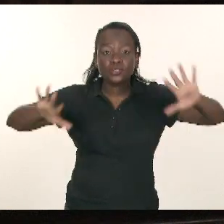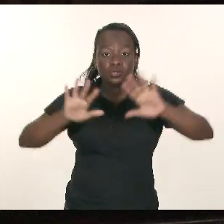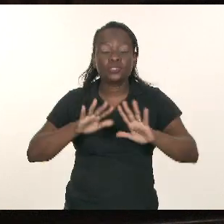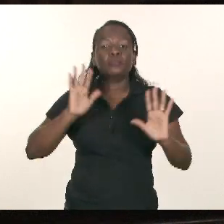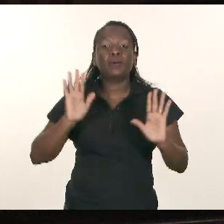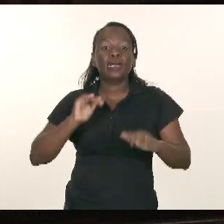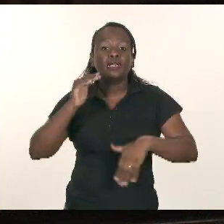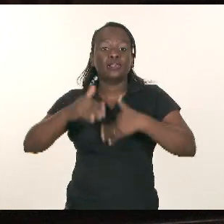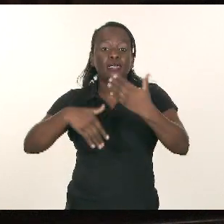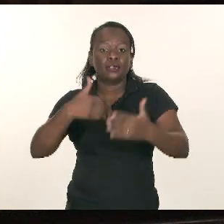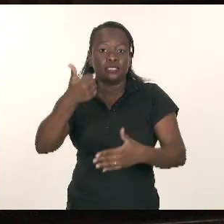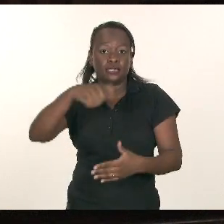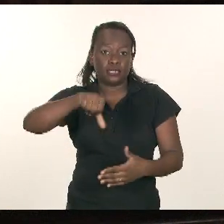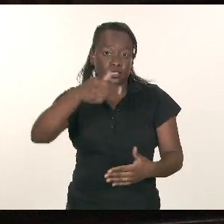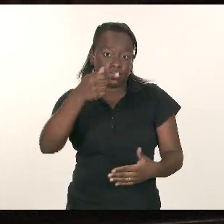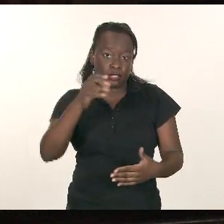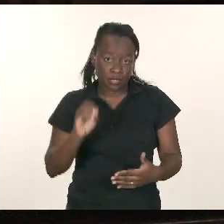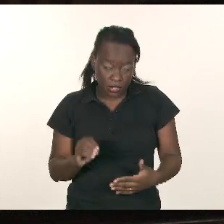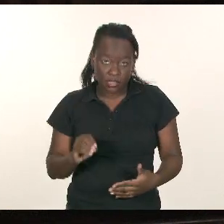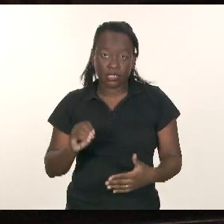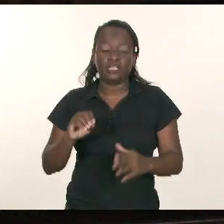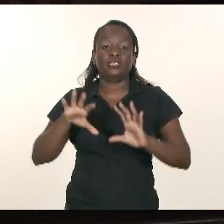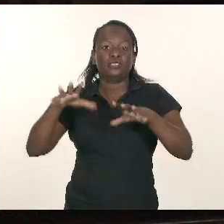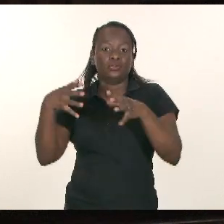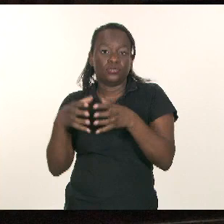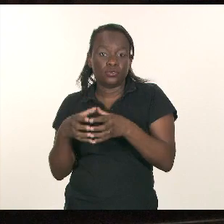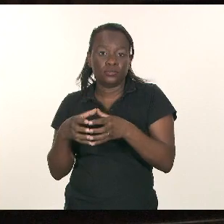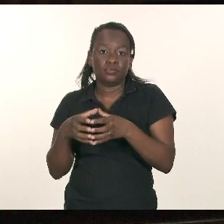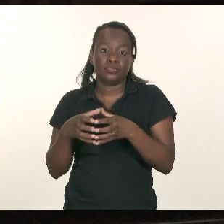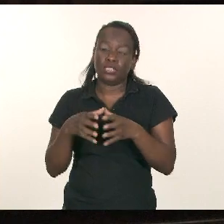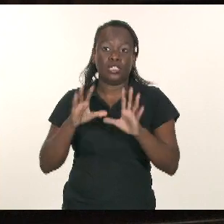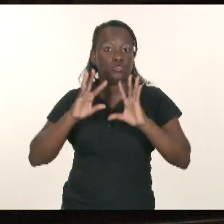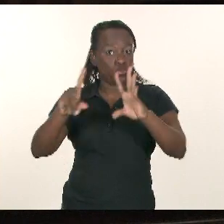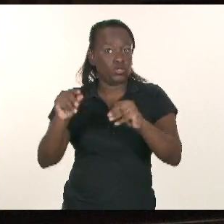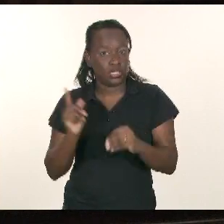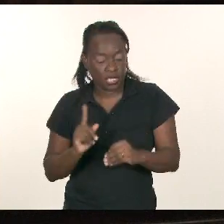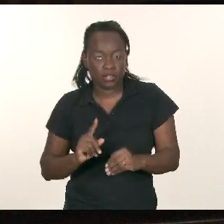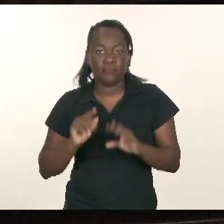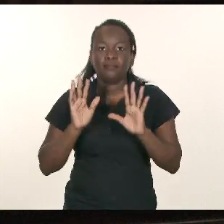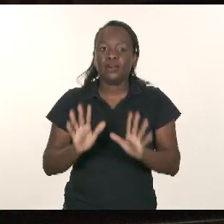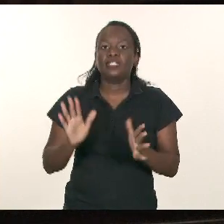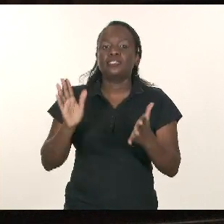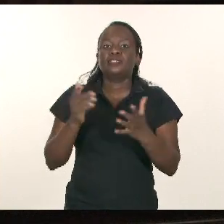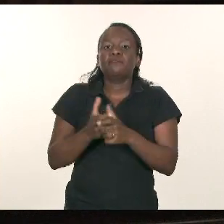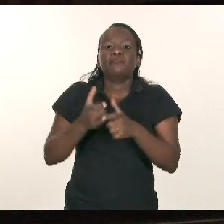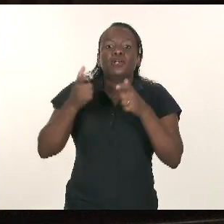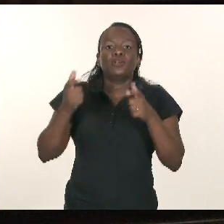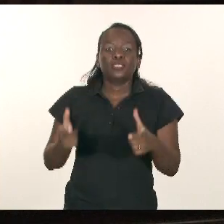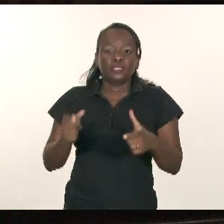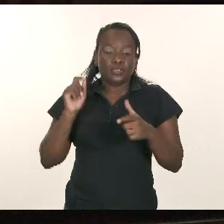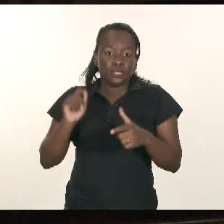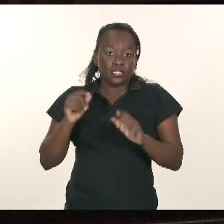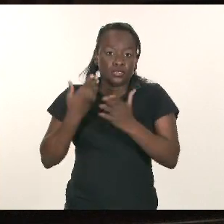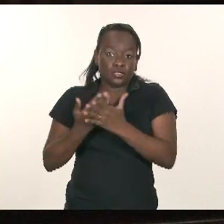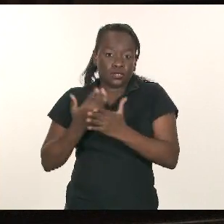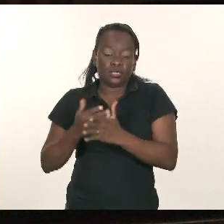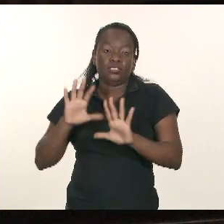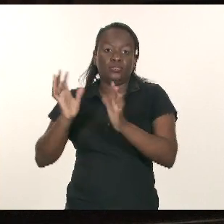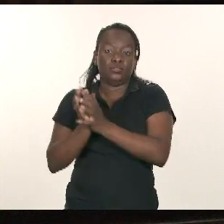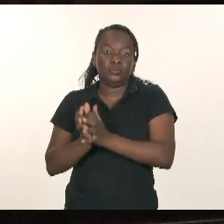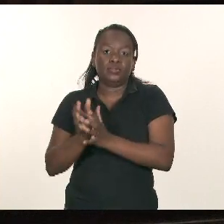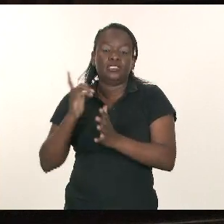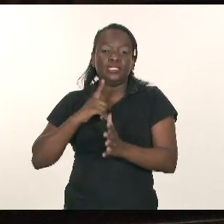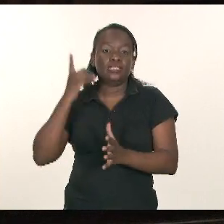em 70 era uma bancada, em boa medida, não todos evidentemente, mas em boa medida, segundo esse estudo, formada